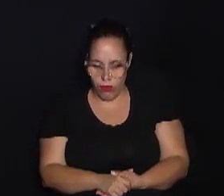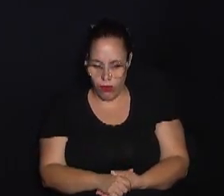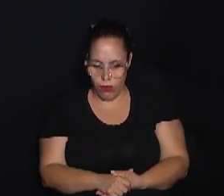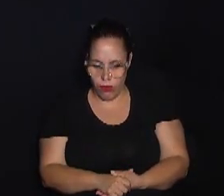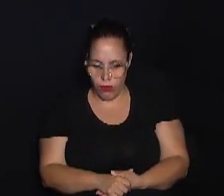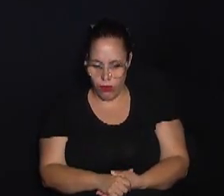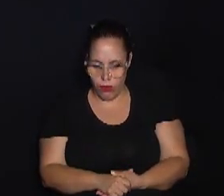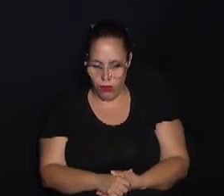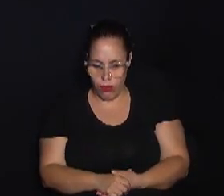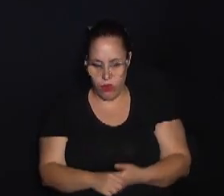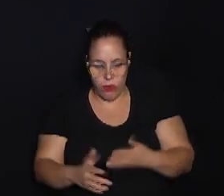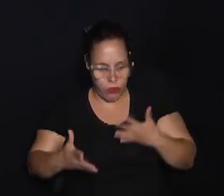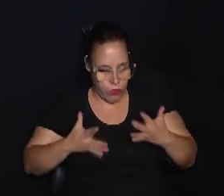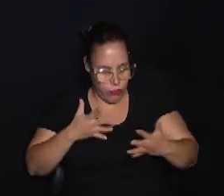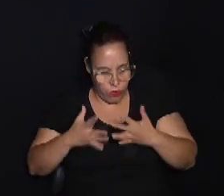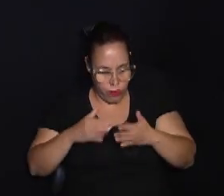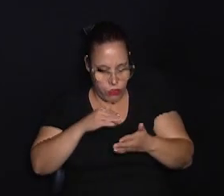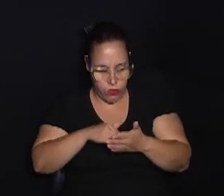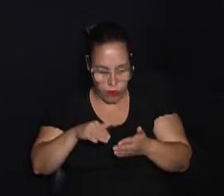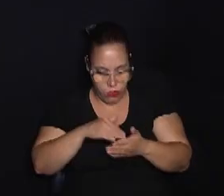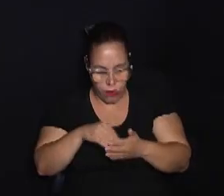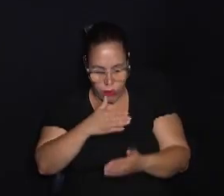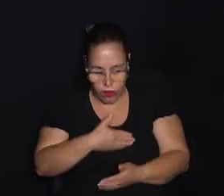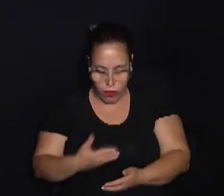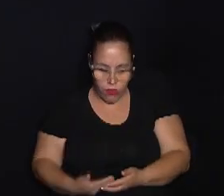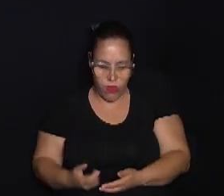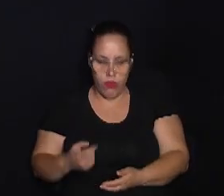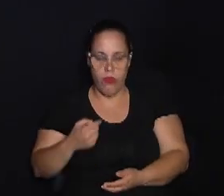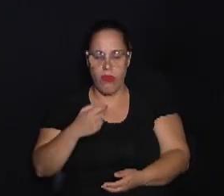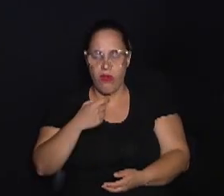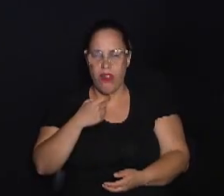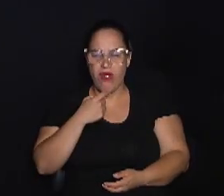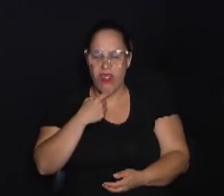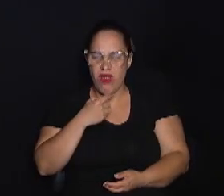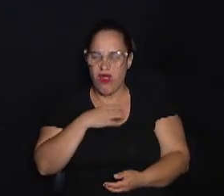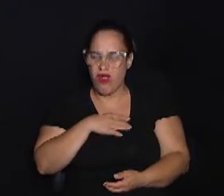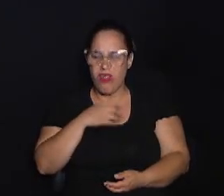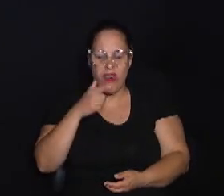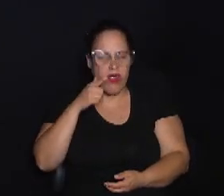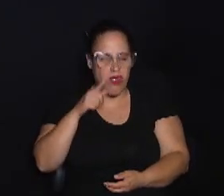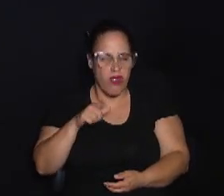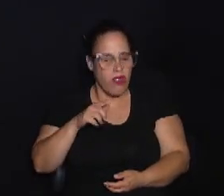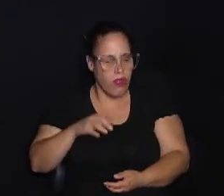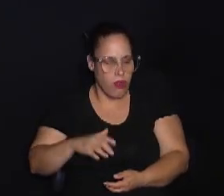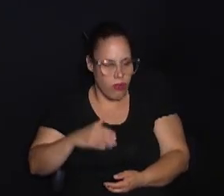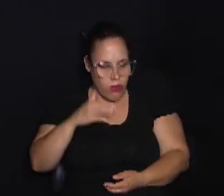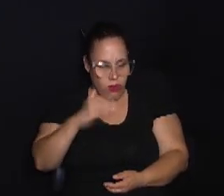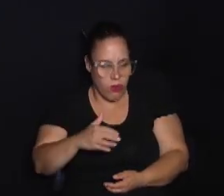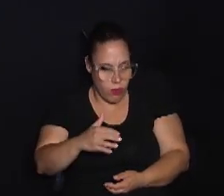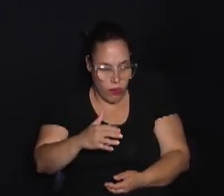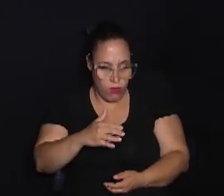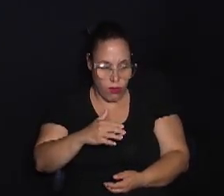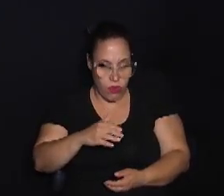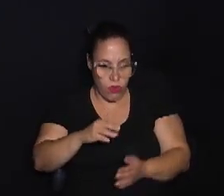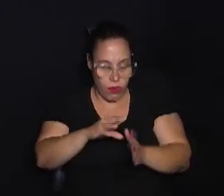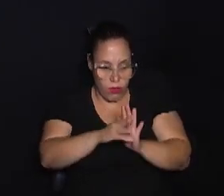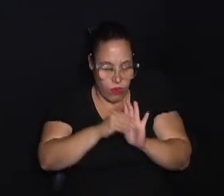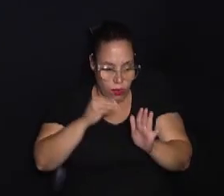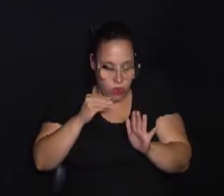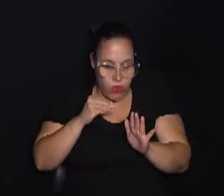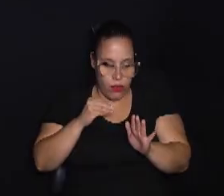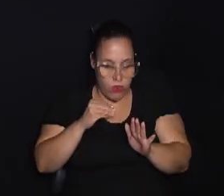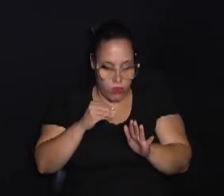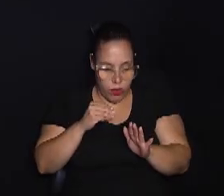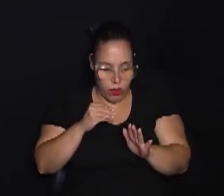Embora a Secretaria Municipal de Saúde muitas vezes não consegue externar para a população qual que é o modelo, né, de gestão de